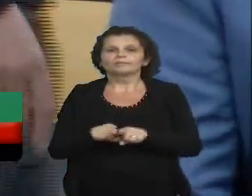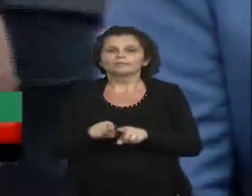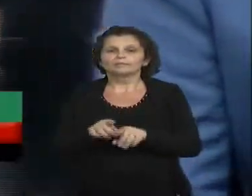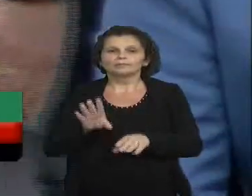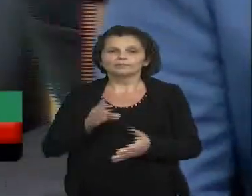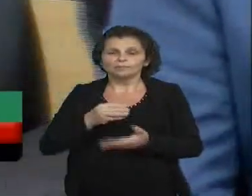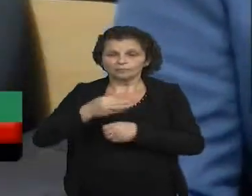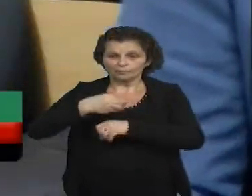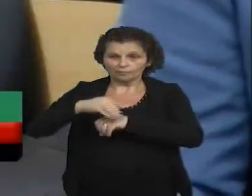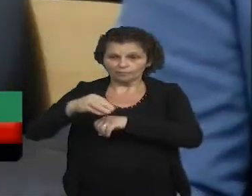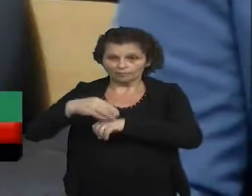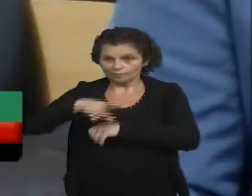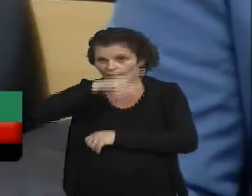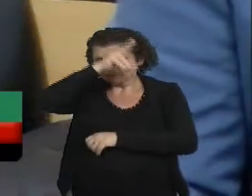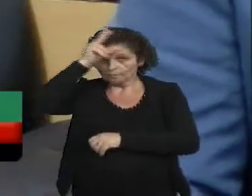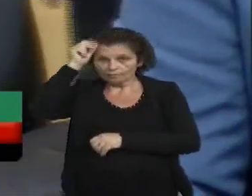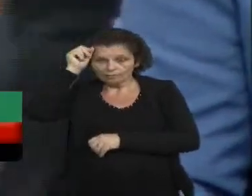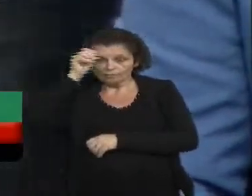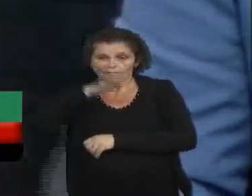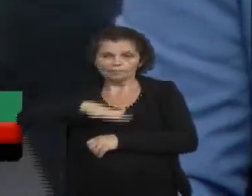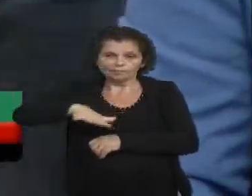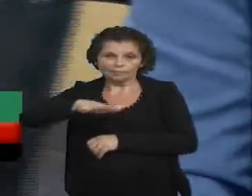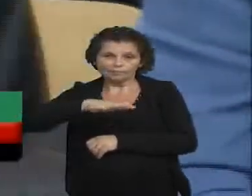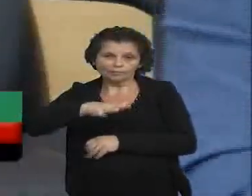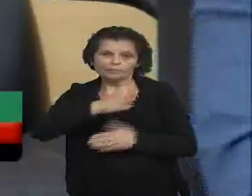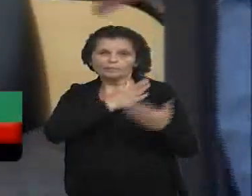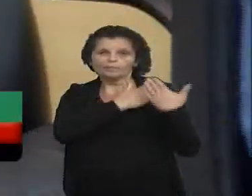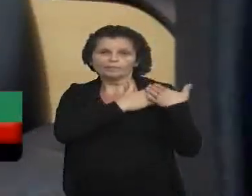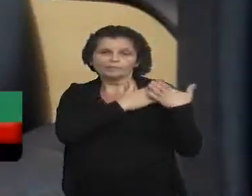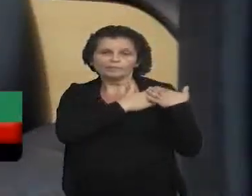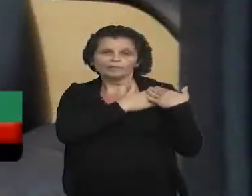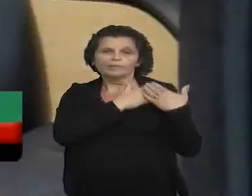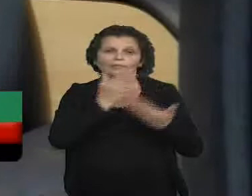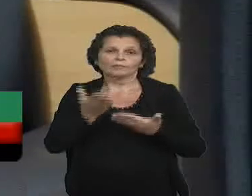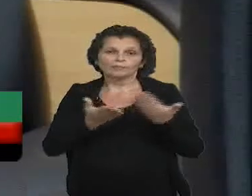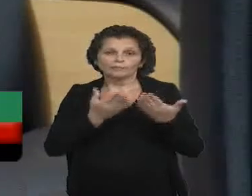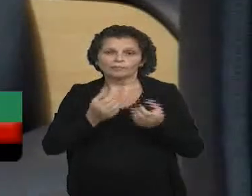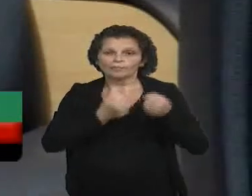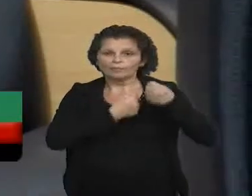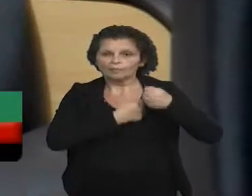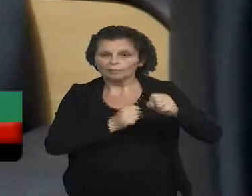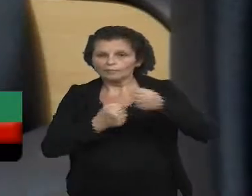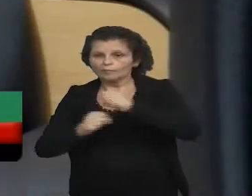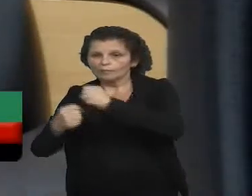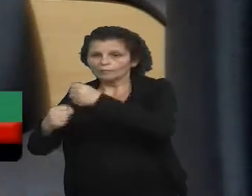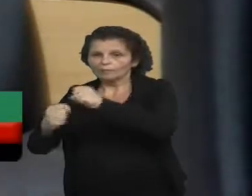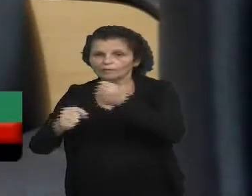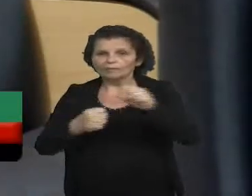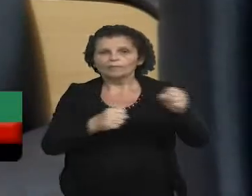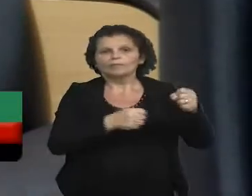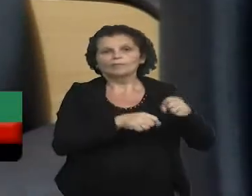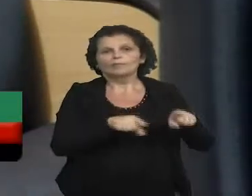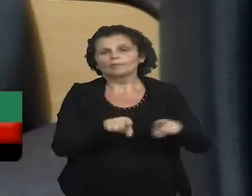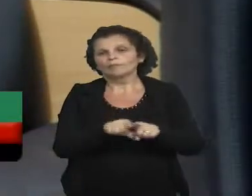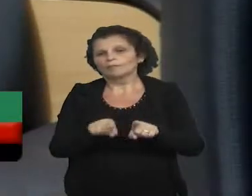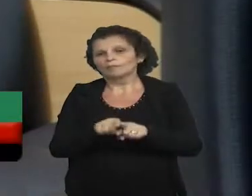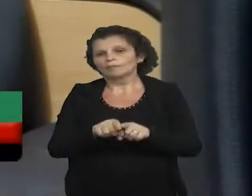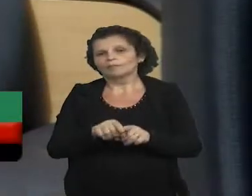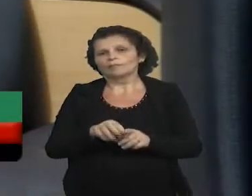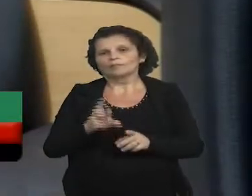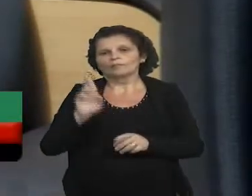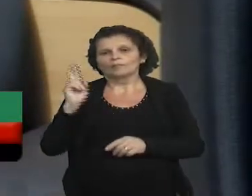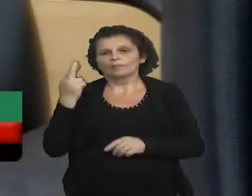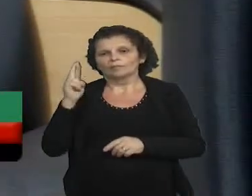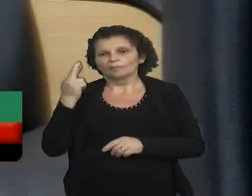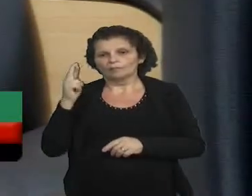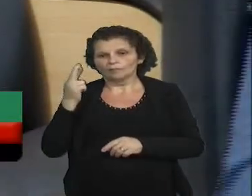ofício ao senhor prefeito, para que determine ao setor competente de serviços e obras, varrição de rua, à rua Maceió, número 10, no Jardim